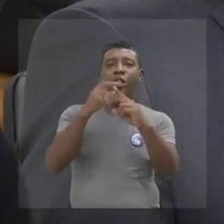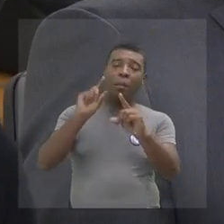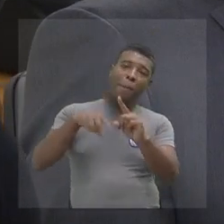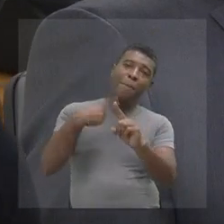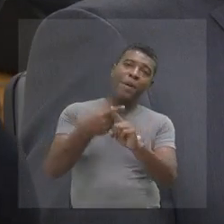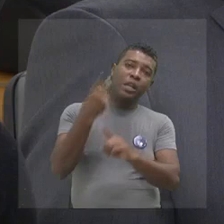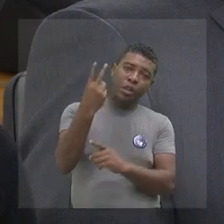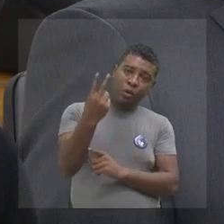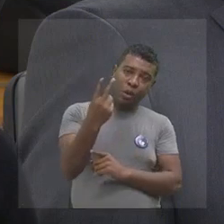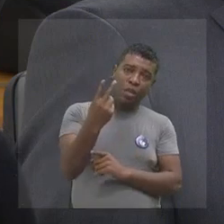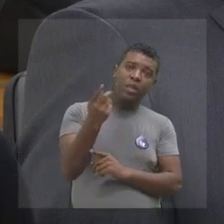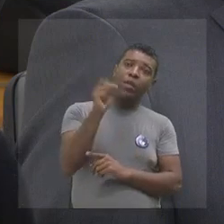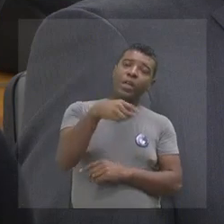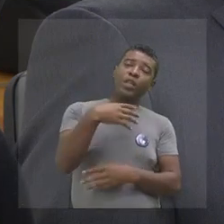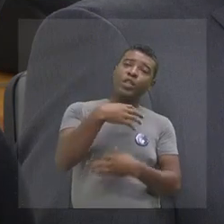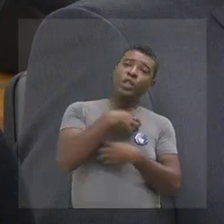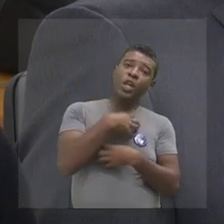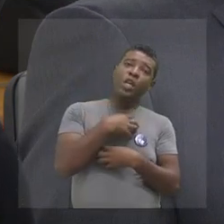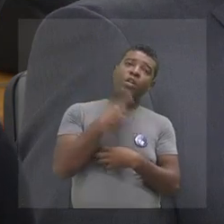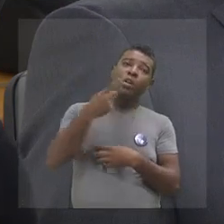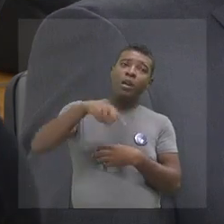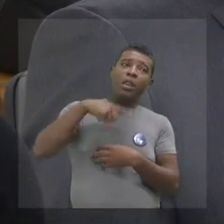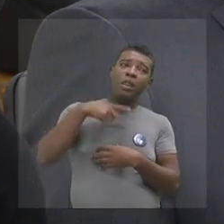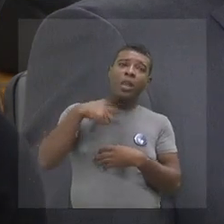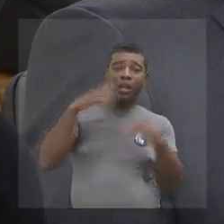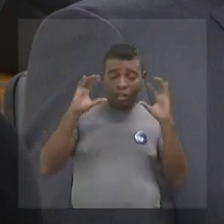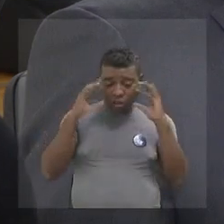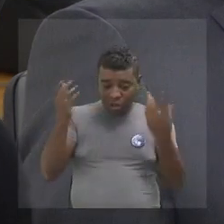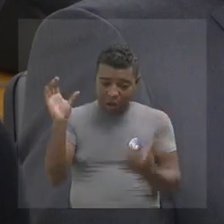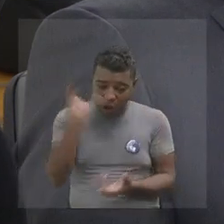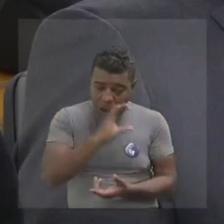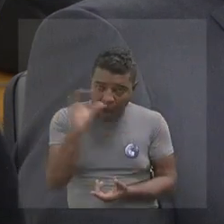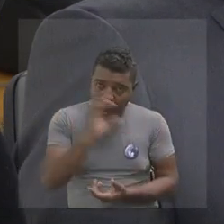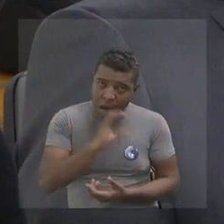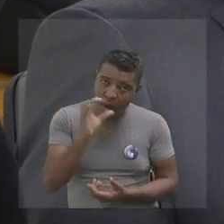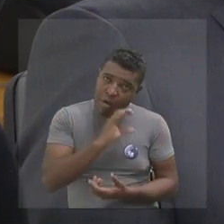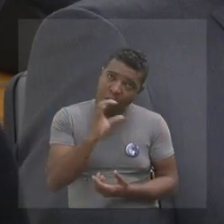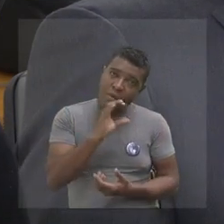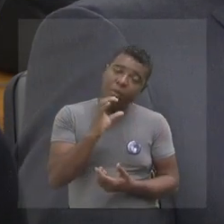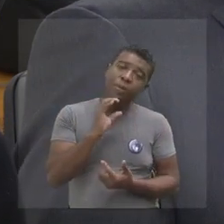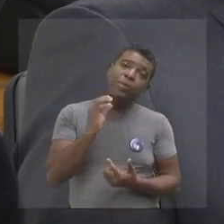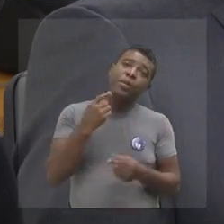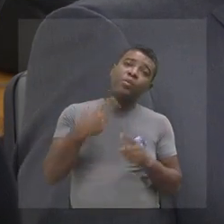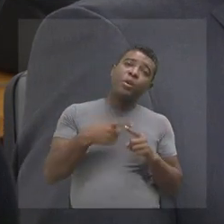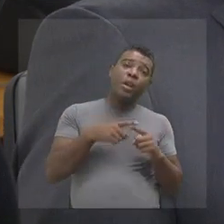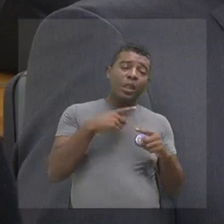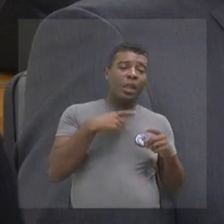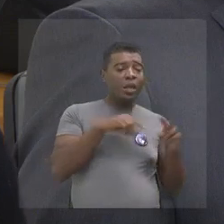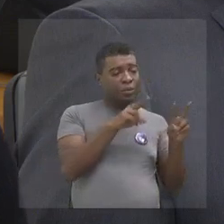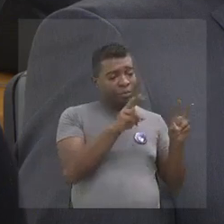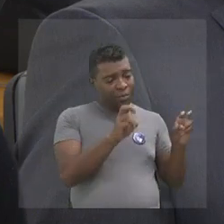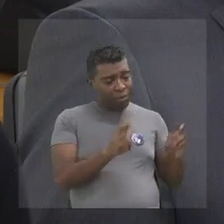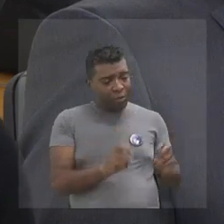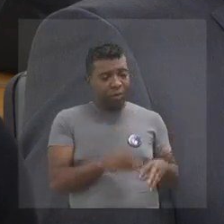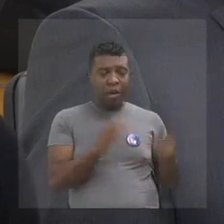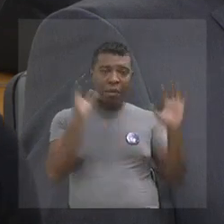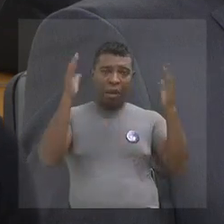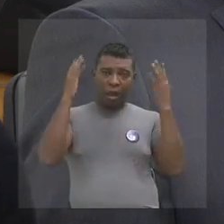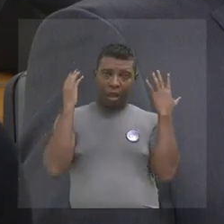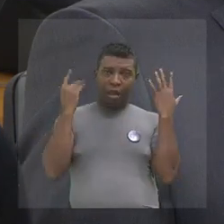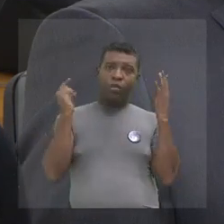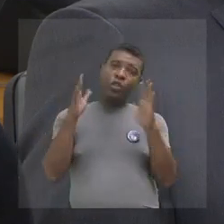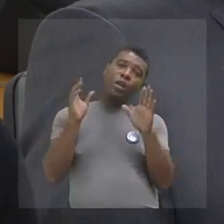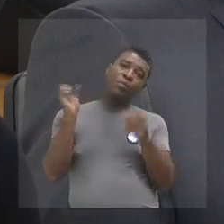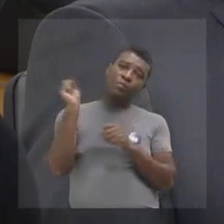acredita que essa é uma forma da gente ter uma solução rápida né É porque além das questões ambientais aqui já